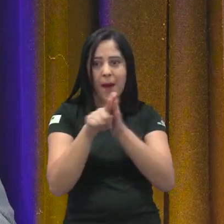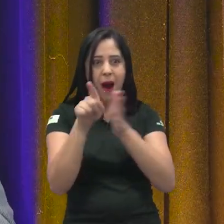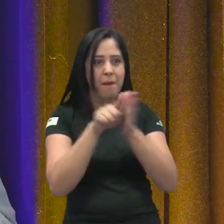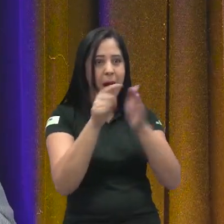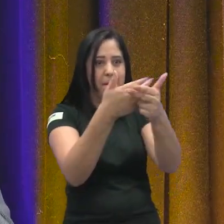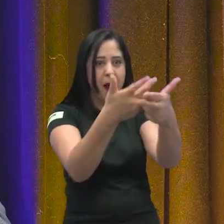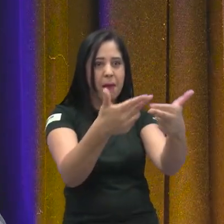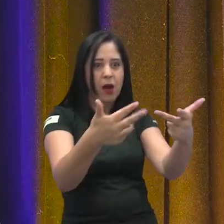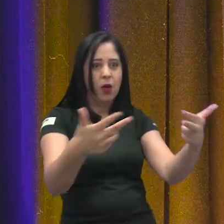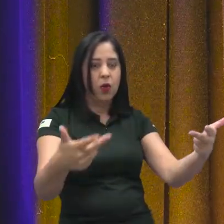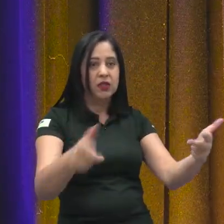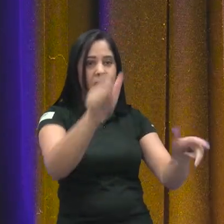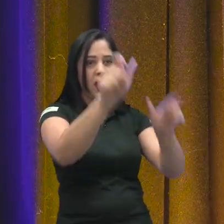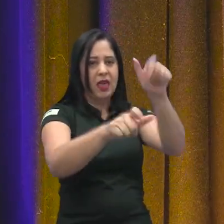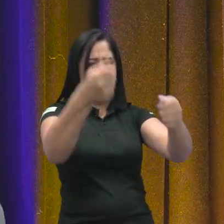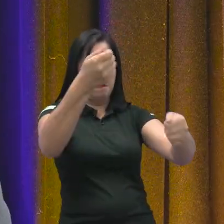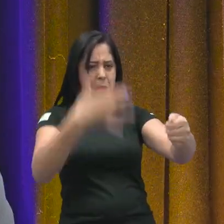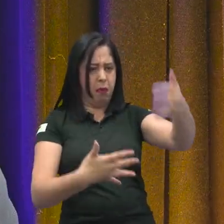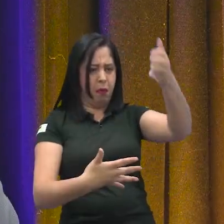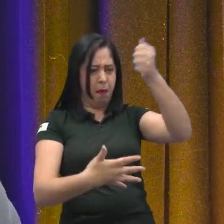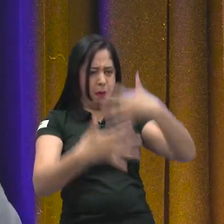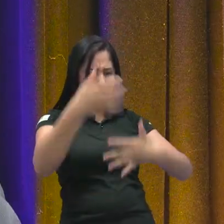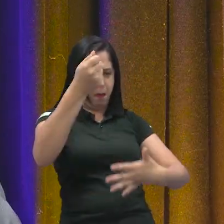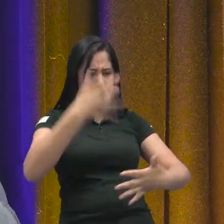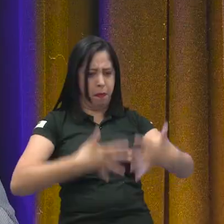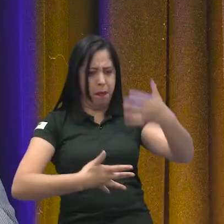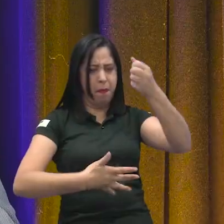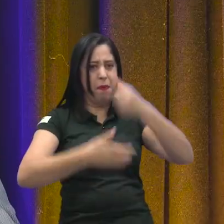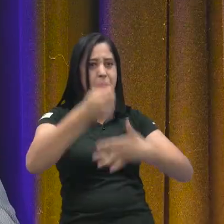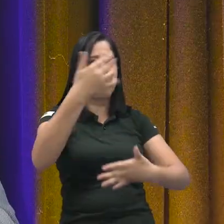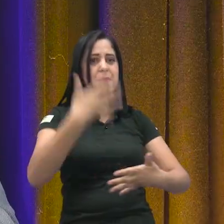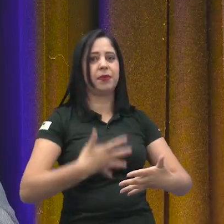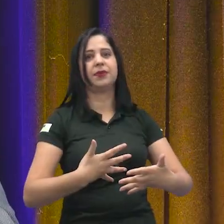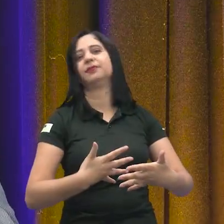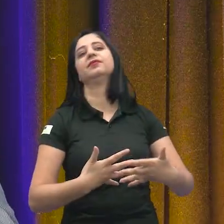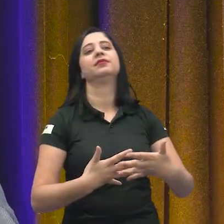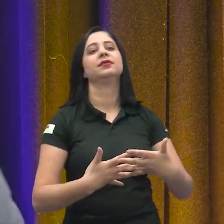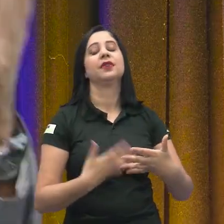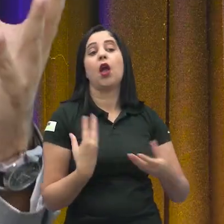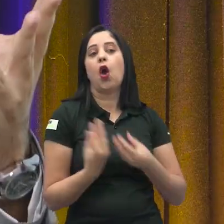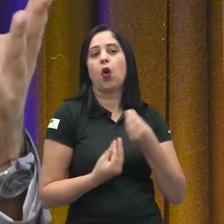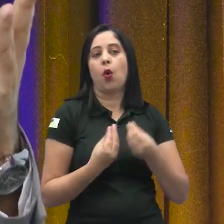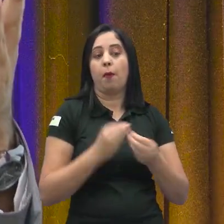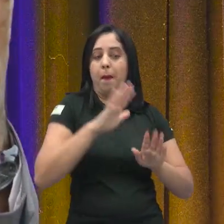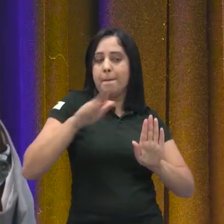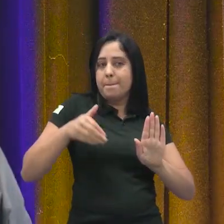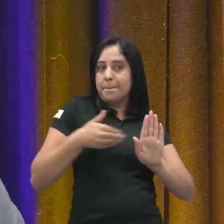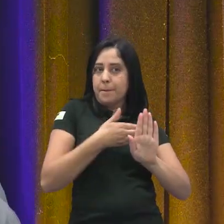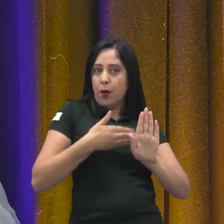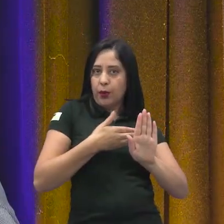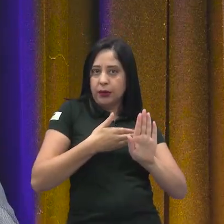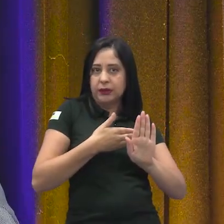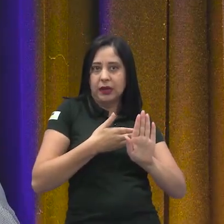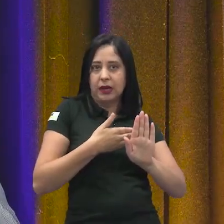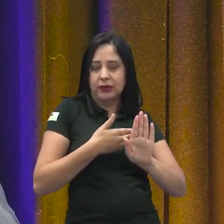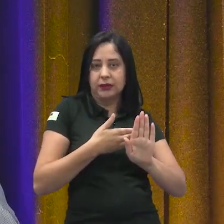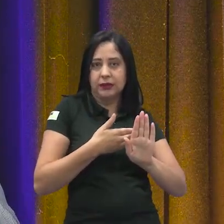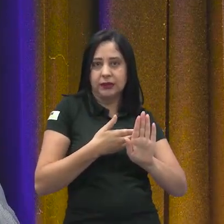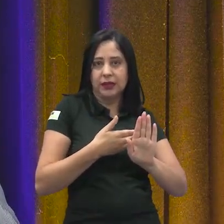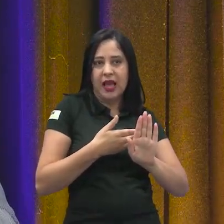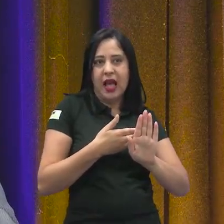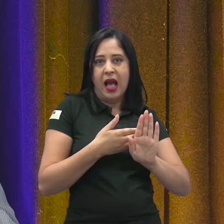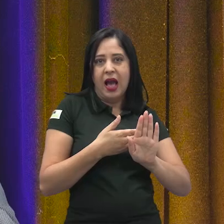minutos do entrevistado, né? E como é que a gente faz isso? É trabalhando os bastidores. Né? Todo mundo gosta de